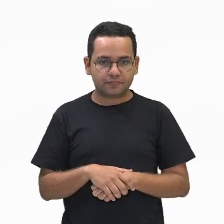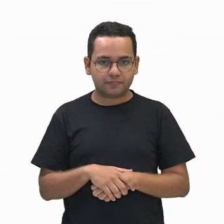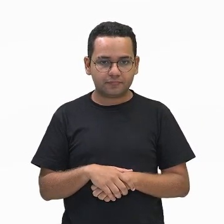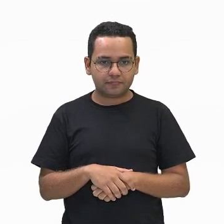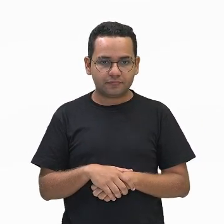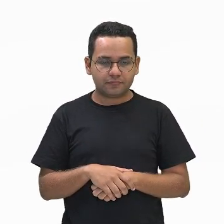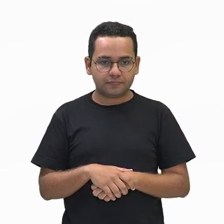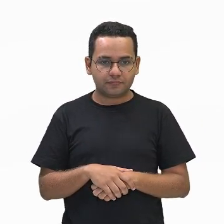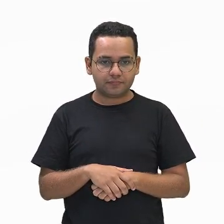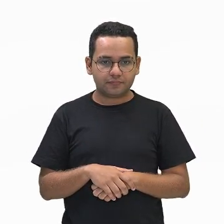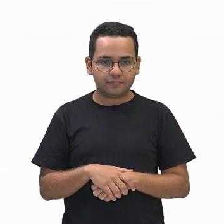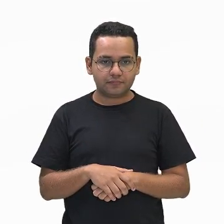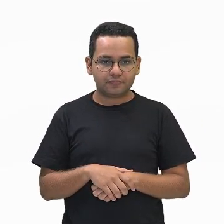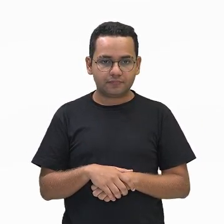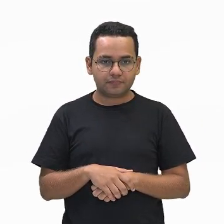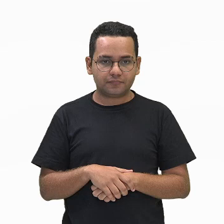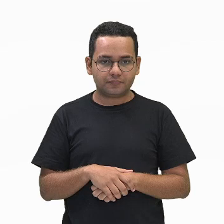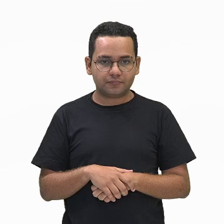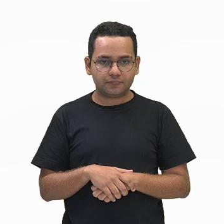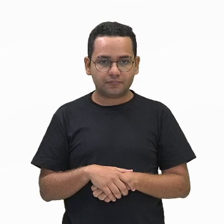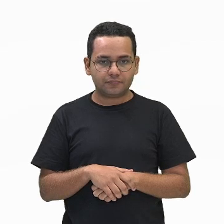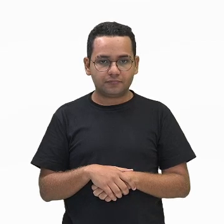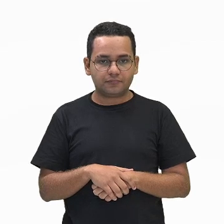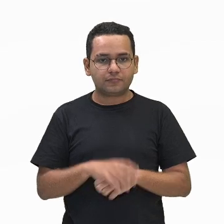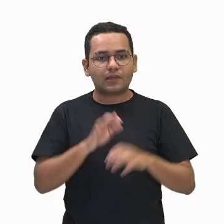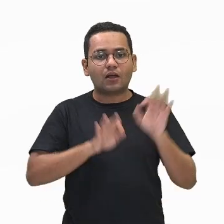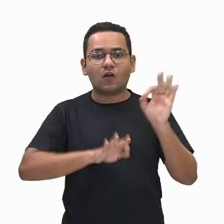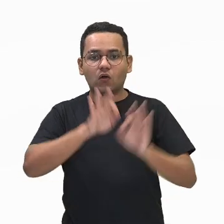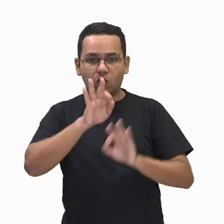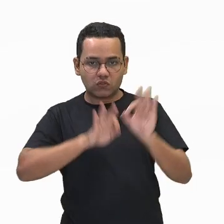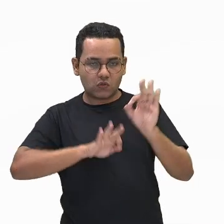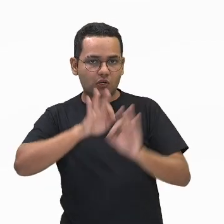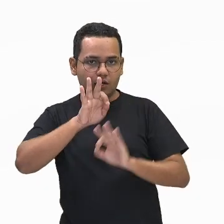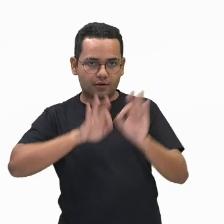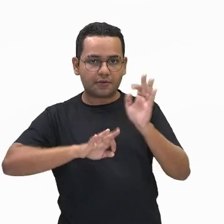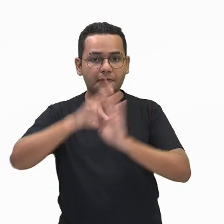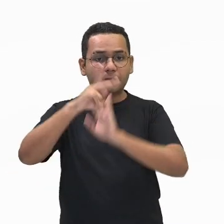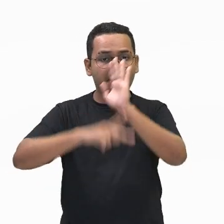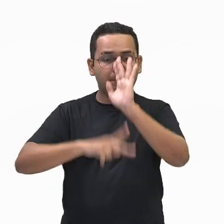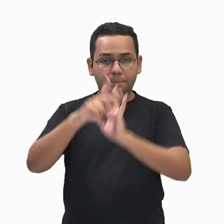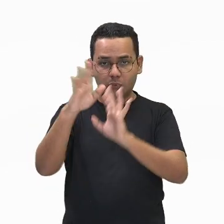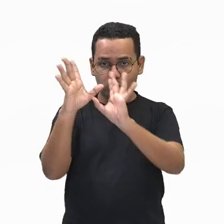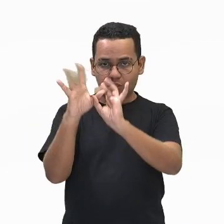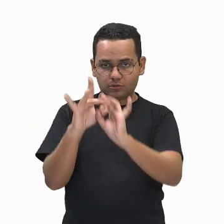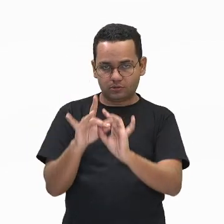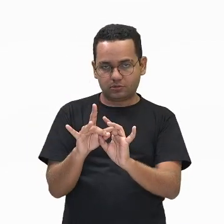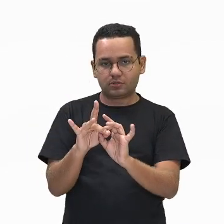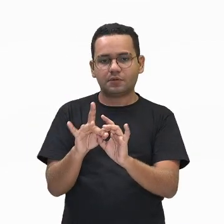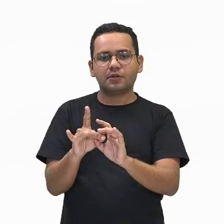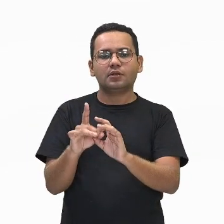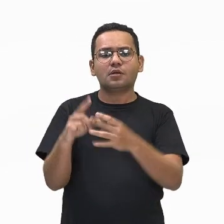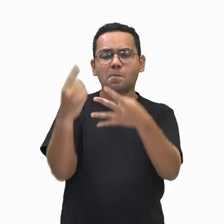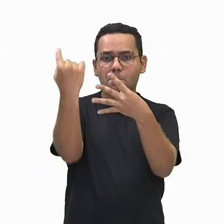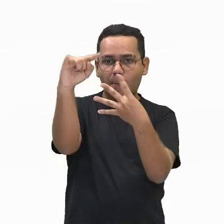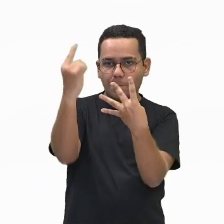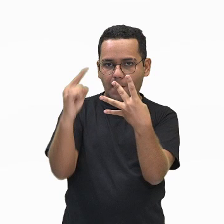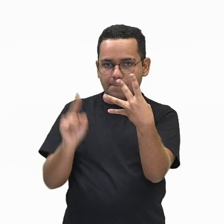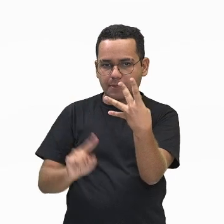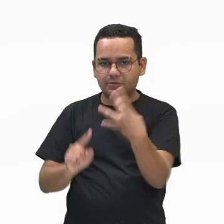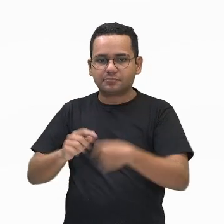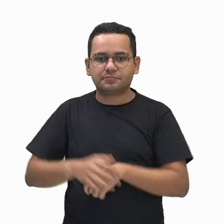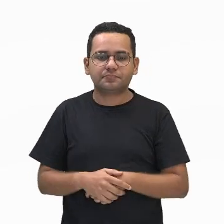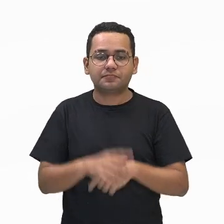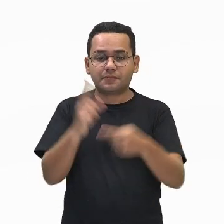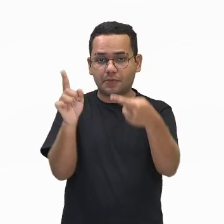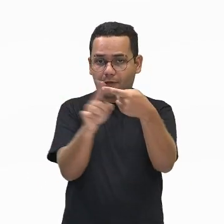vai ver agora as etapas do projeto integrador. Então, vamos observar as etapas de cada projeto integrador. A